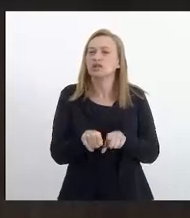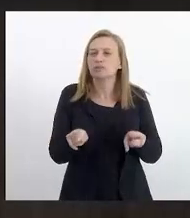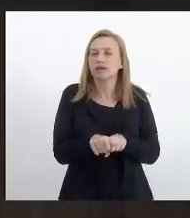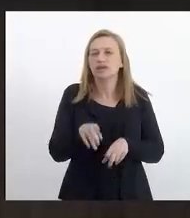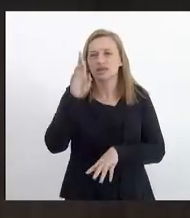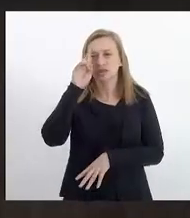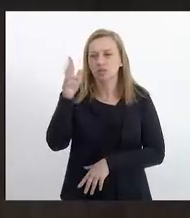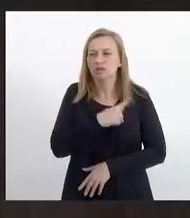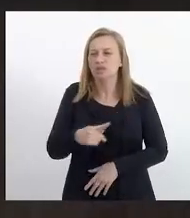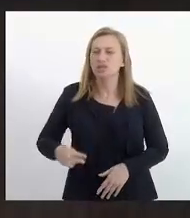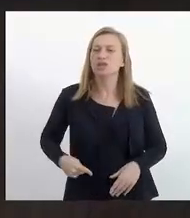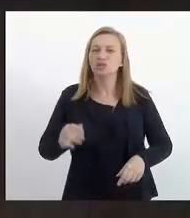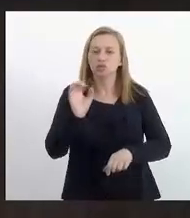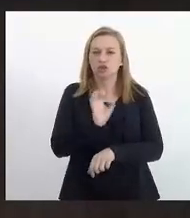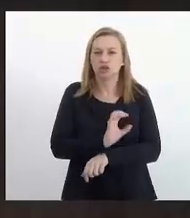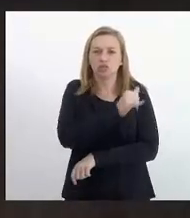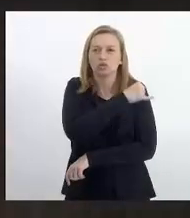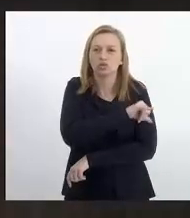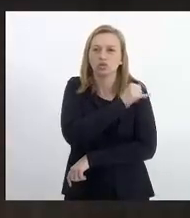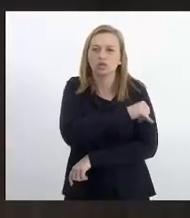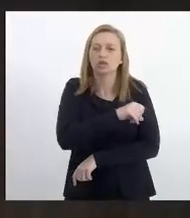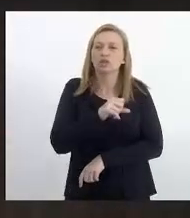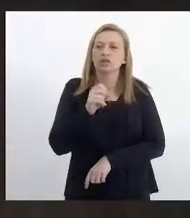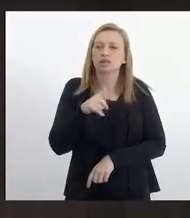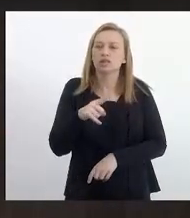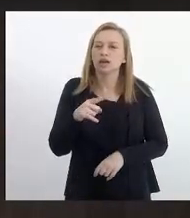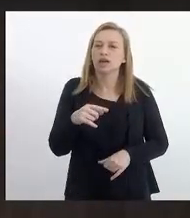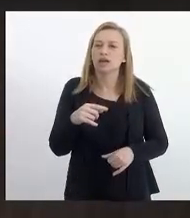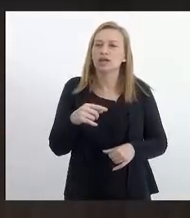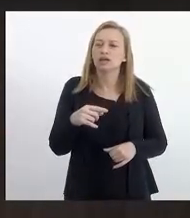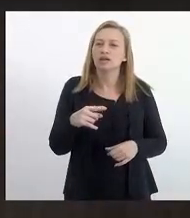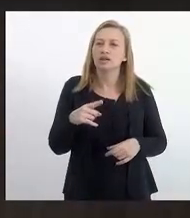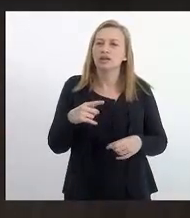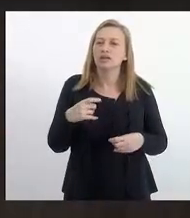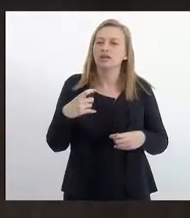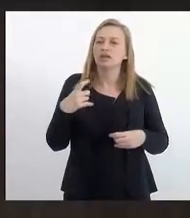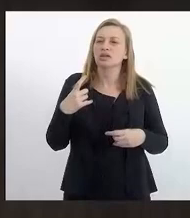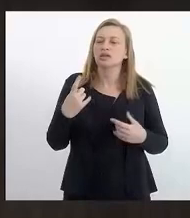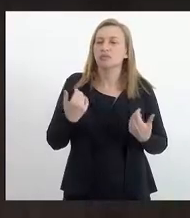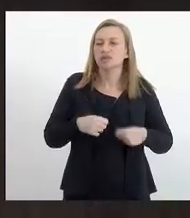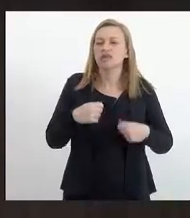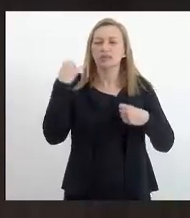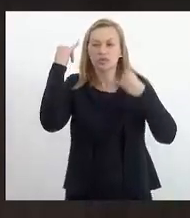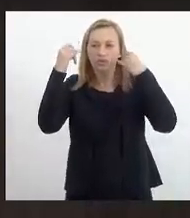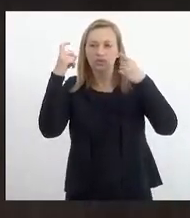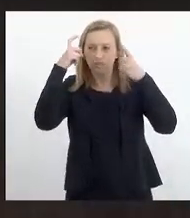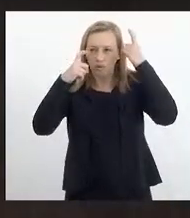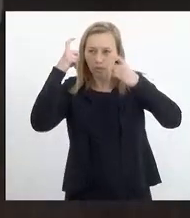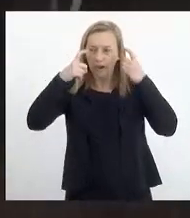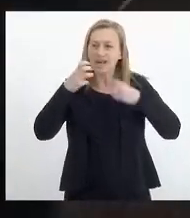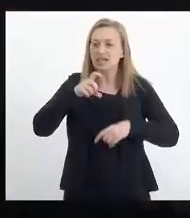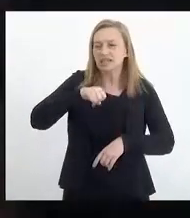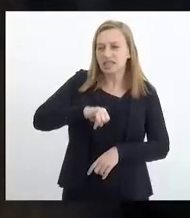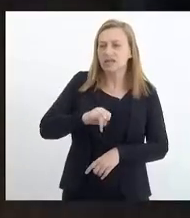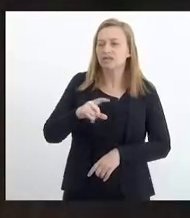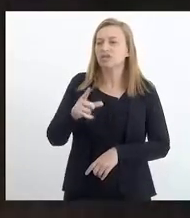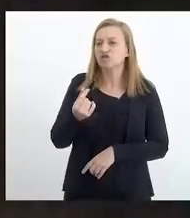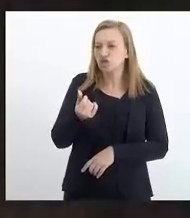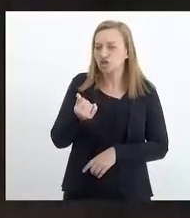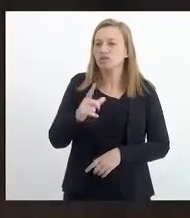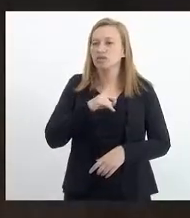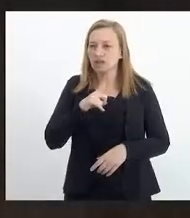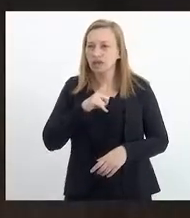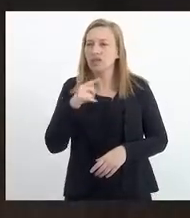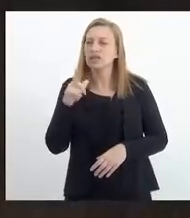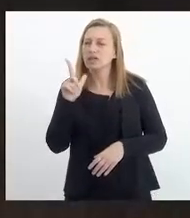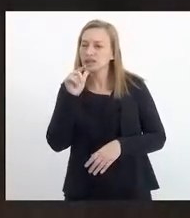senhor presidente, o estado do Rio de Janeiro é que está em jogo. Então, se tem dinheiro da SEDAI, por que impõe um programa que